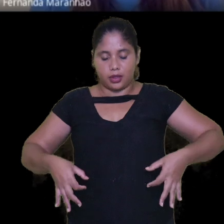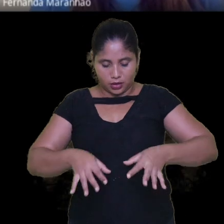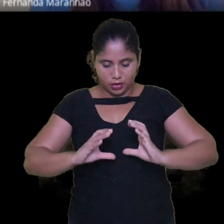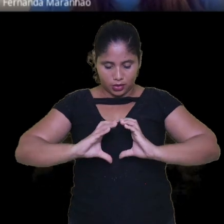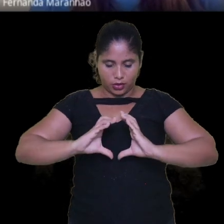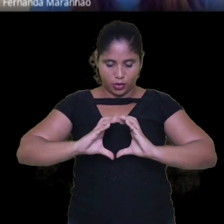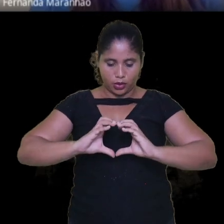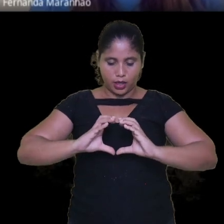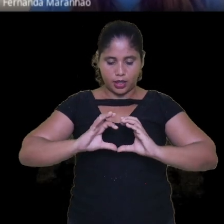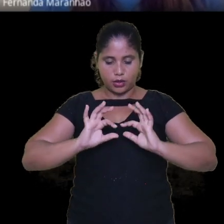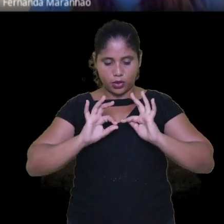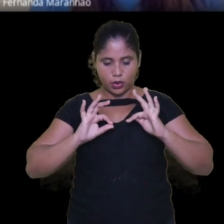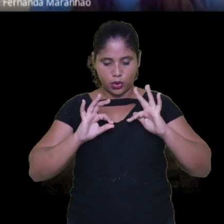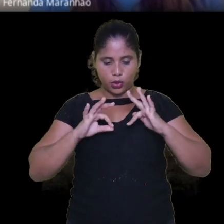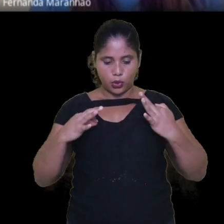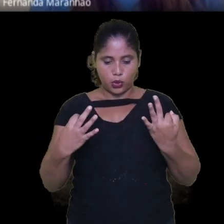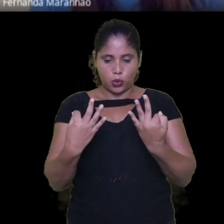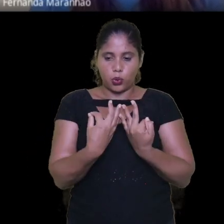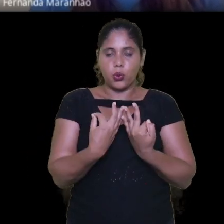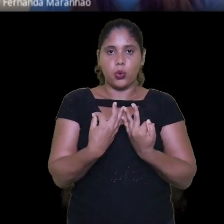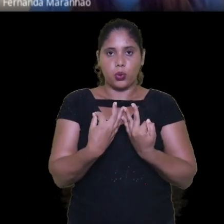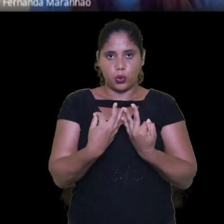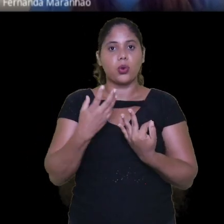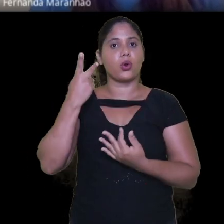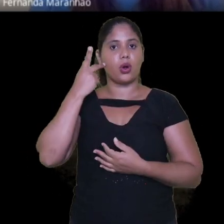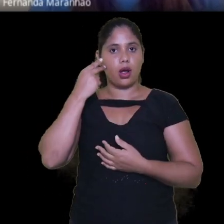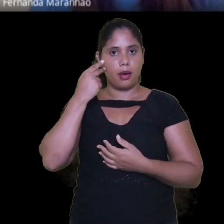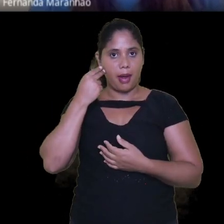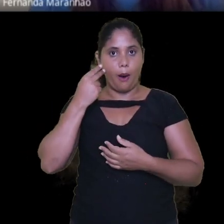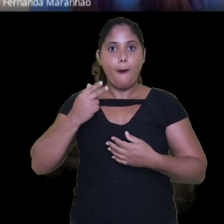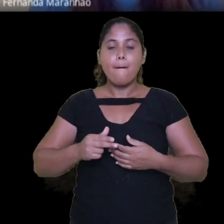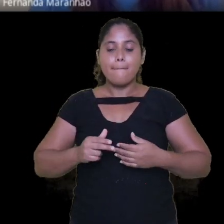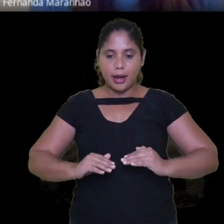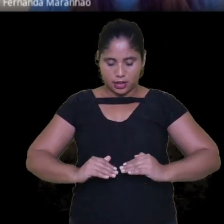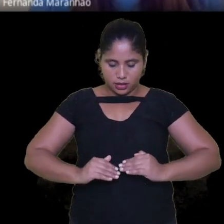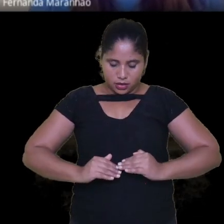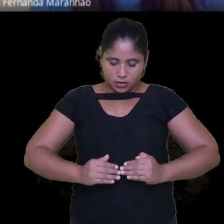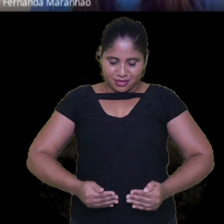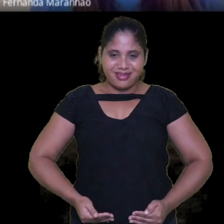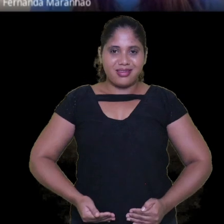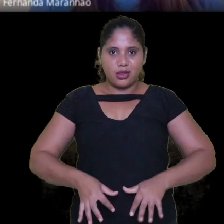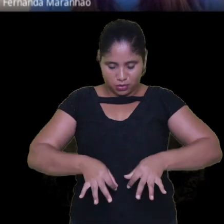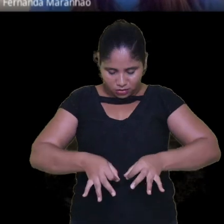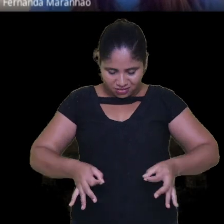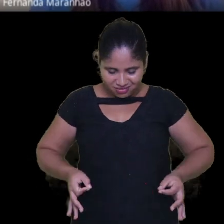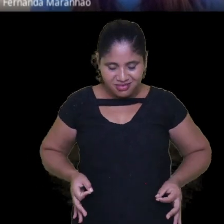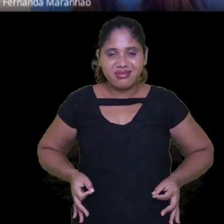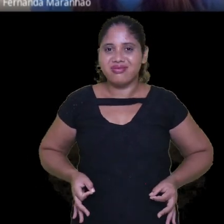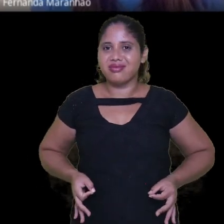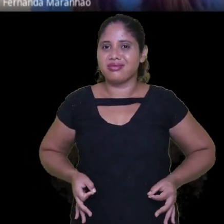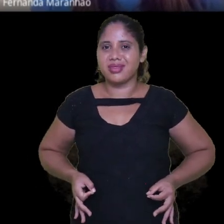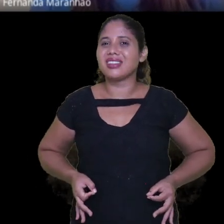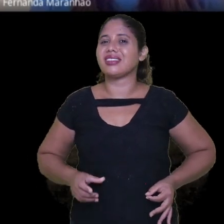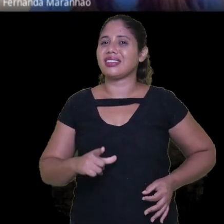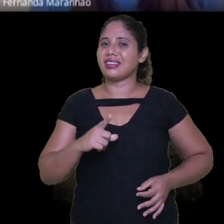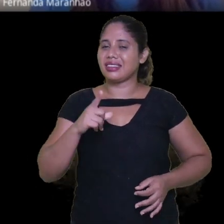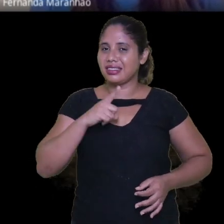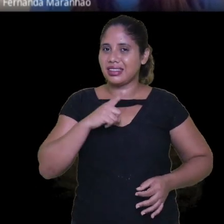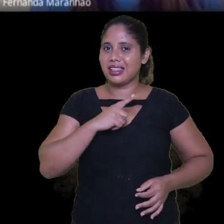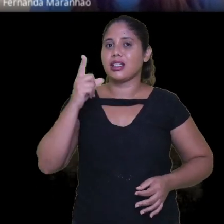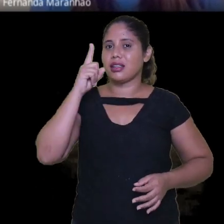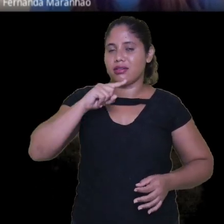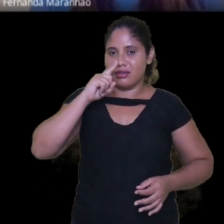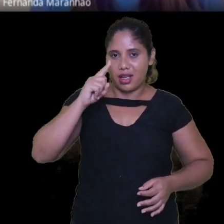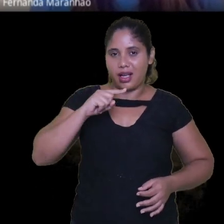fetal de Barcelona, em que se diferenciam os tipos de restrição de crescimento do ponto de vista de